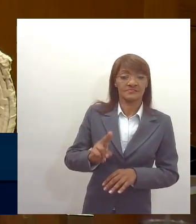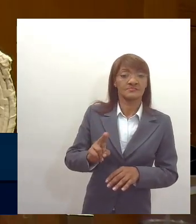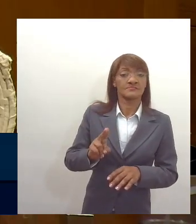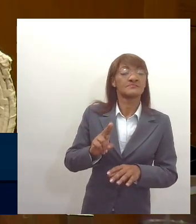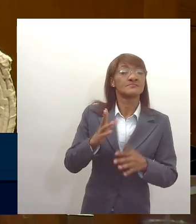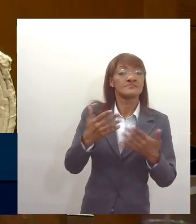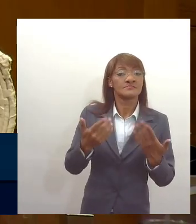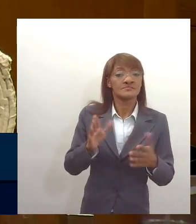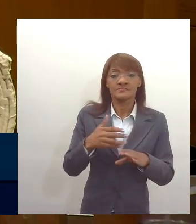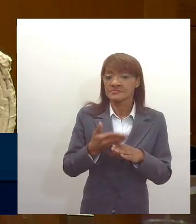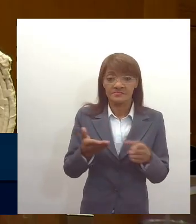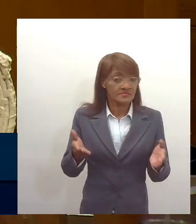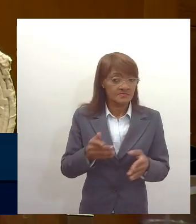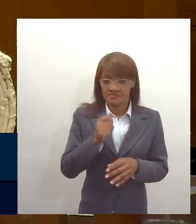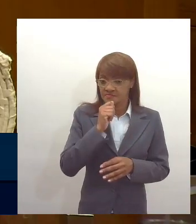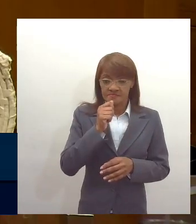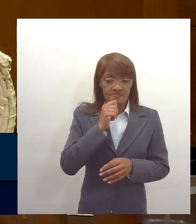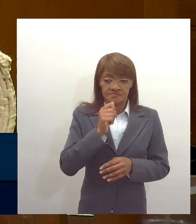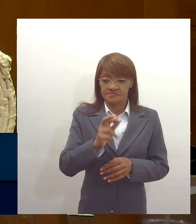da vossa